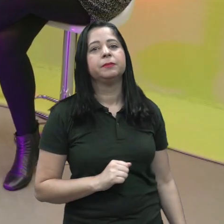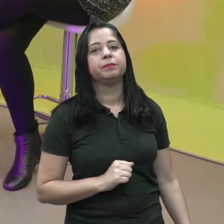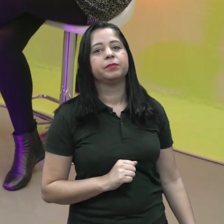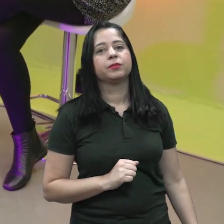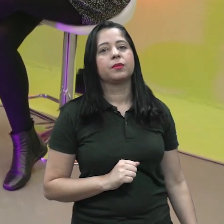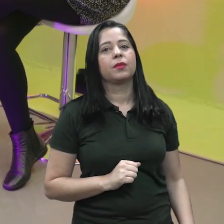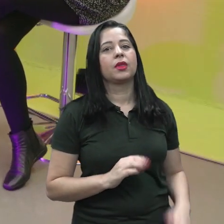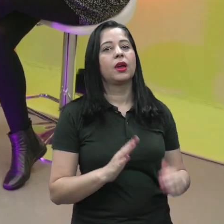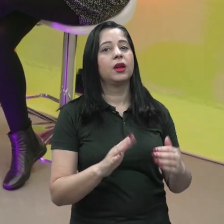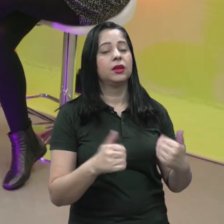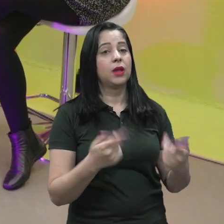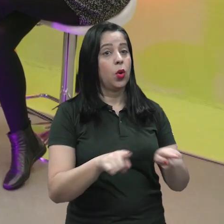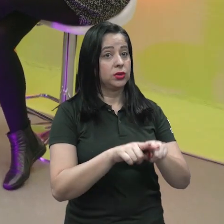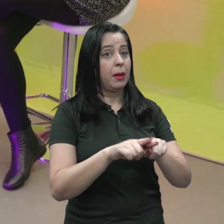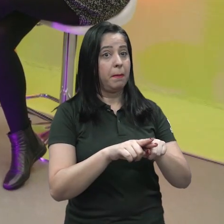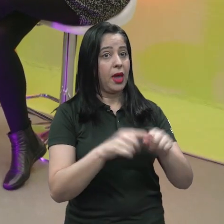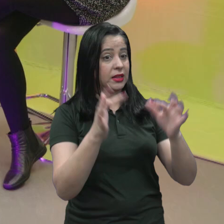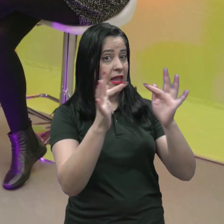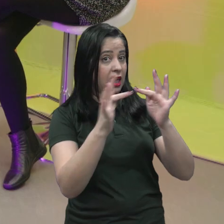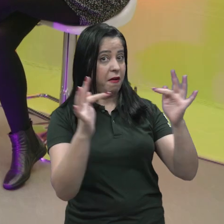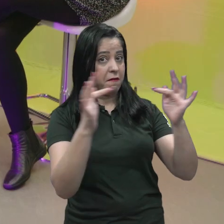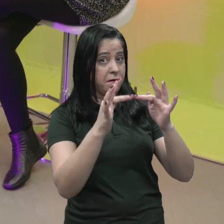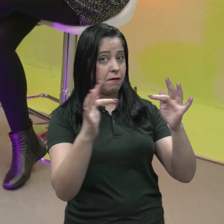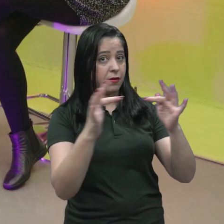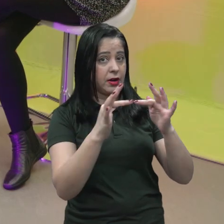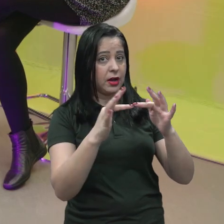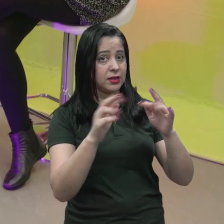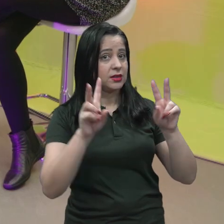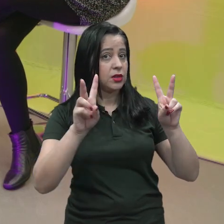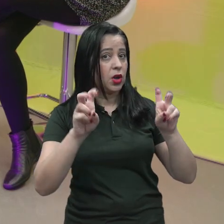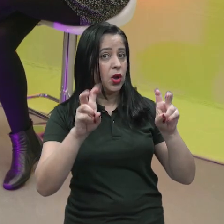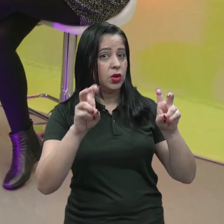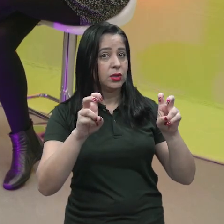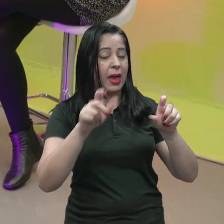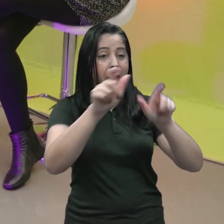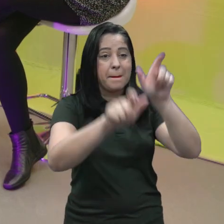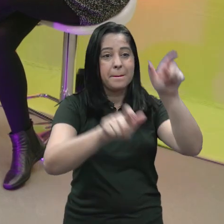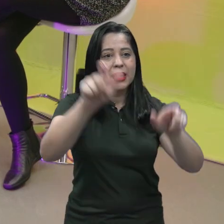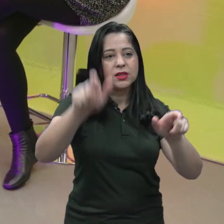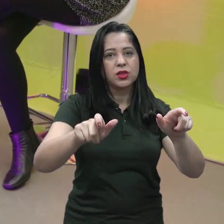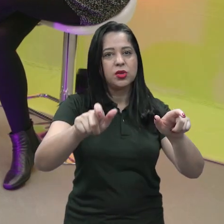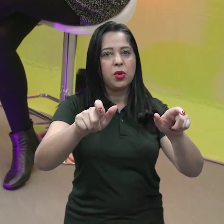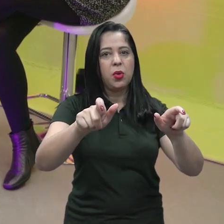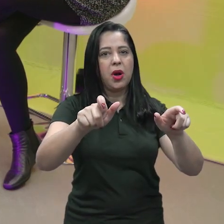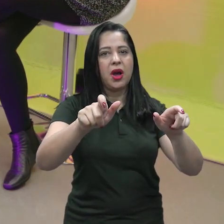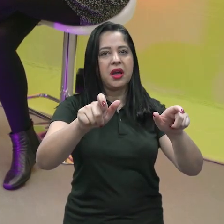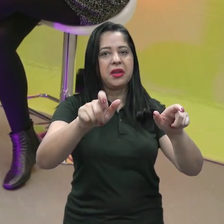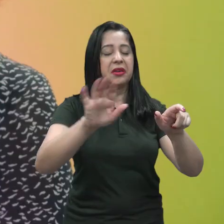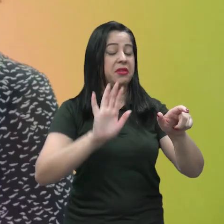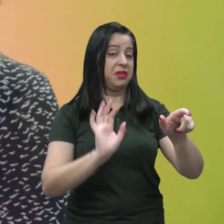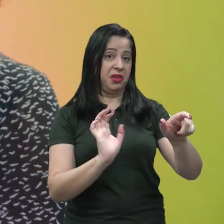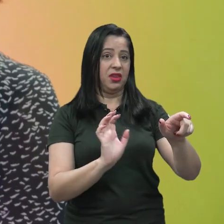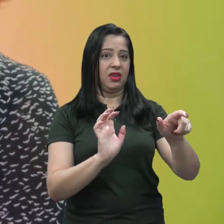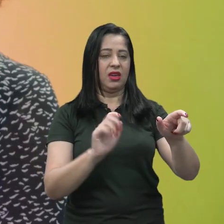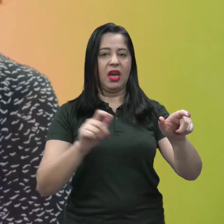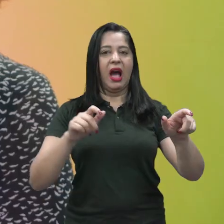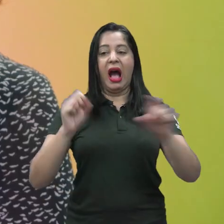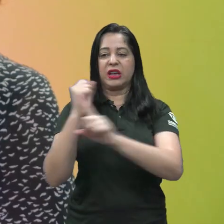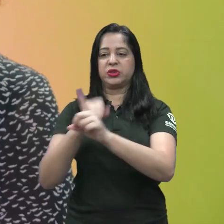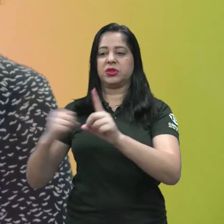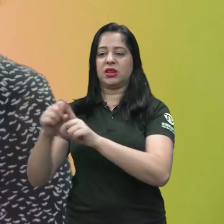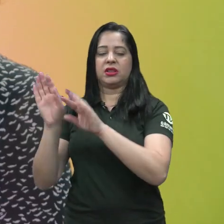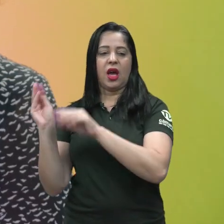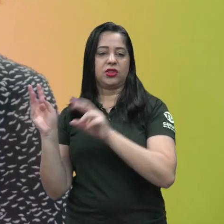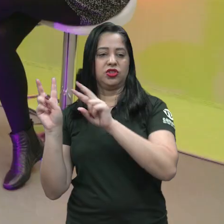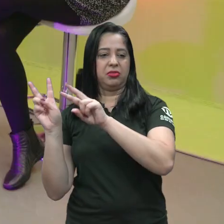desse início, tem um trecho que me chamou bem a atenção, que é sobre pessoas invisíveis, né? Sim. Que não são invisíveis, que é reforçado